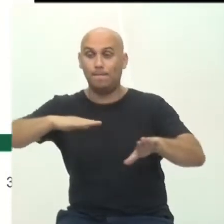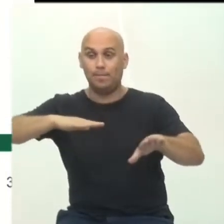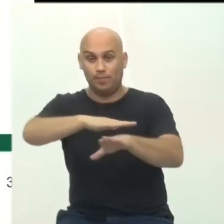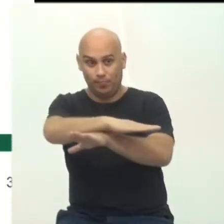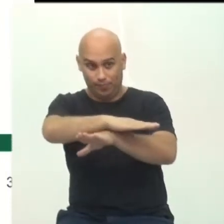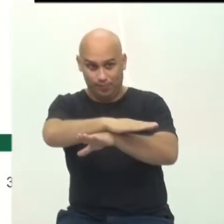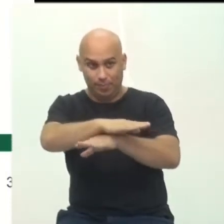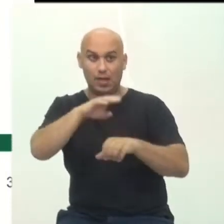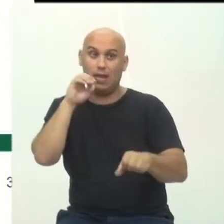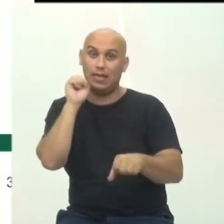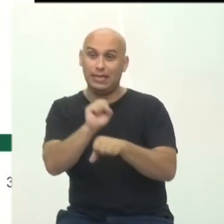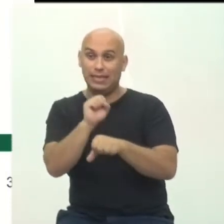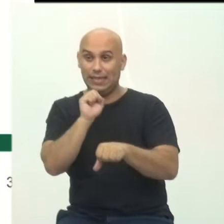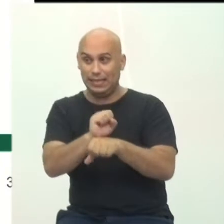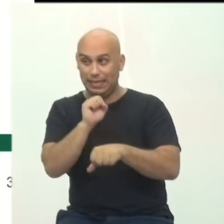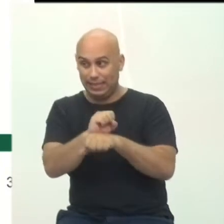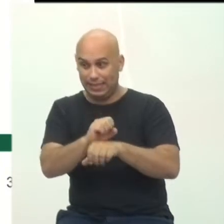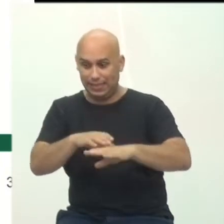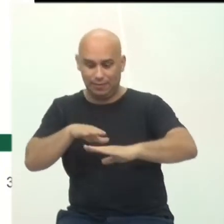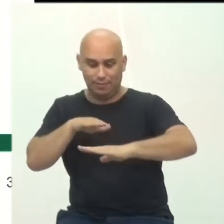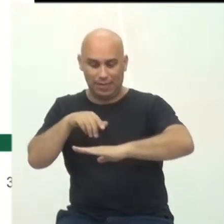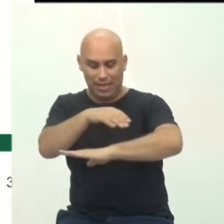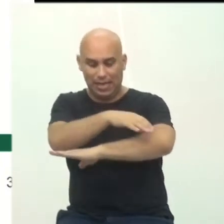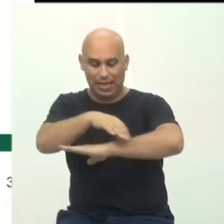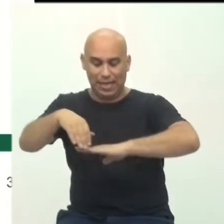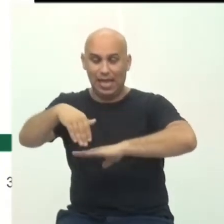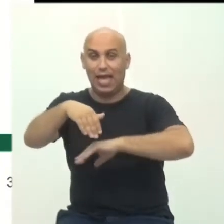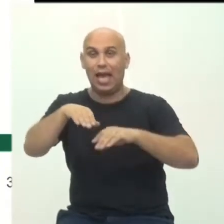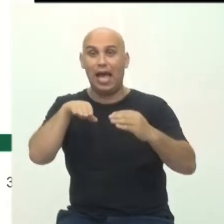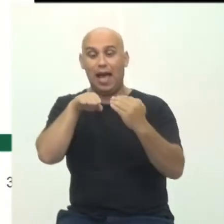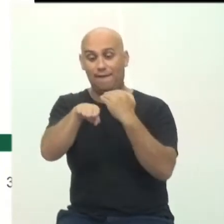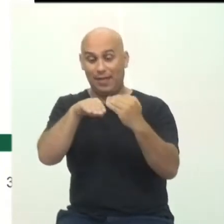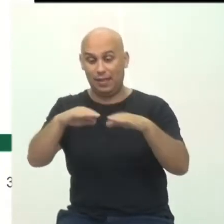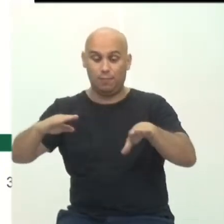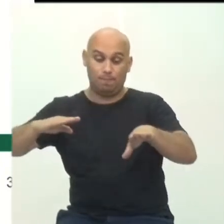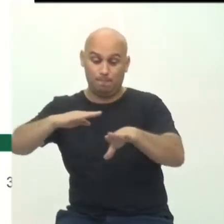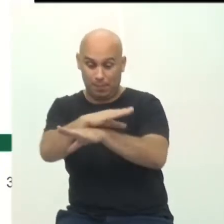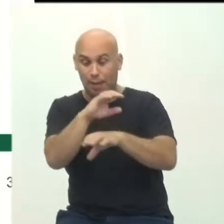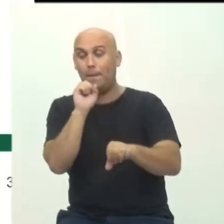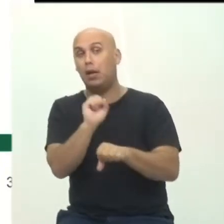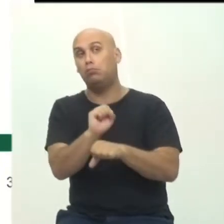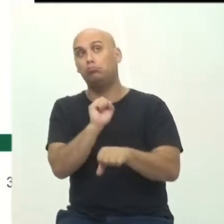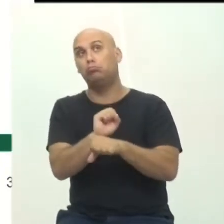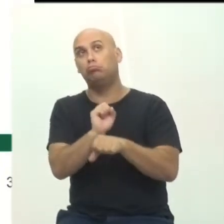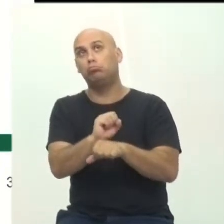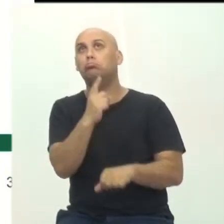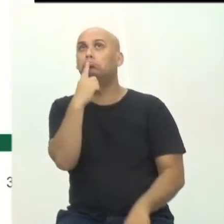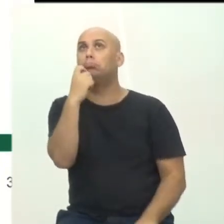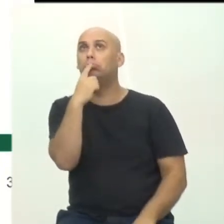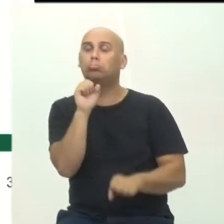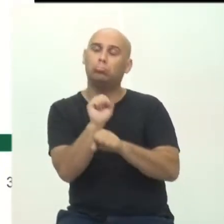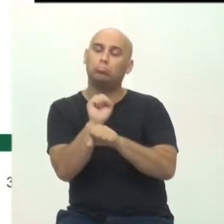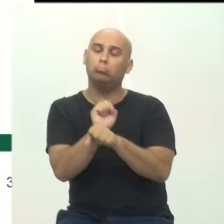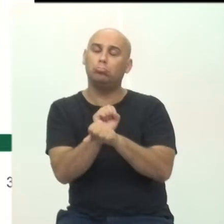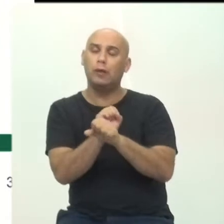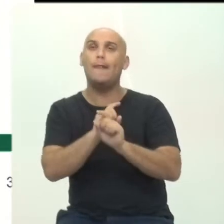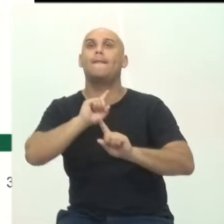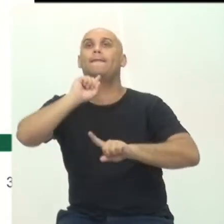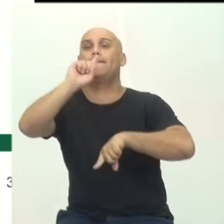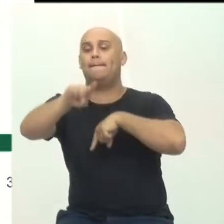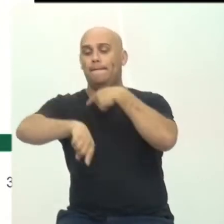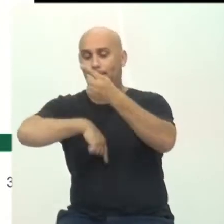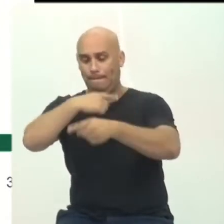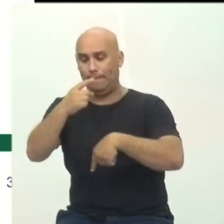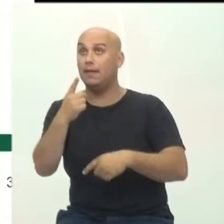aguardar até o sinal fechar novamente e assim ele continua. Então, não vejo como um ponto de